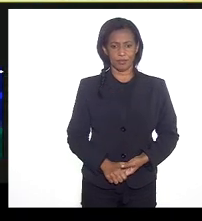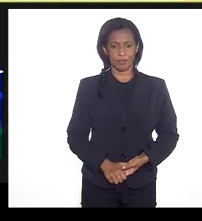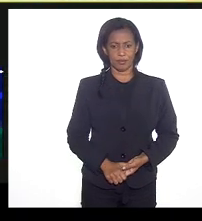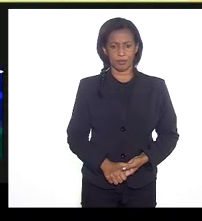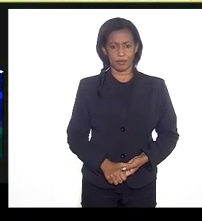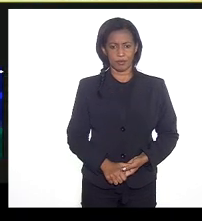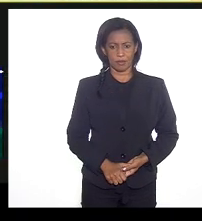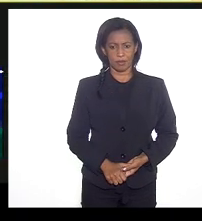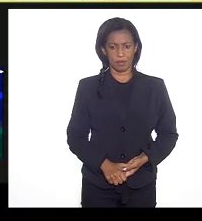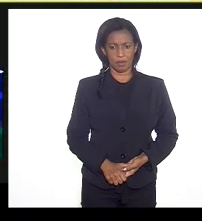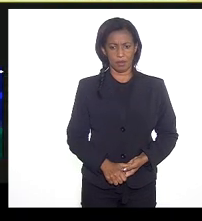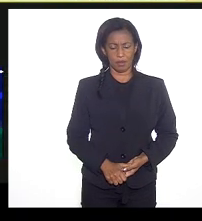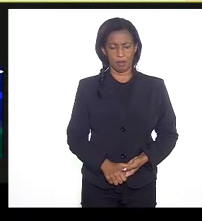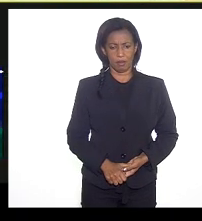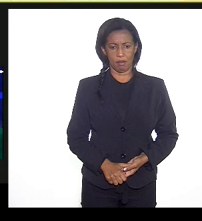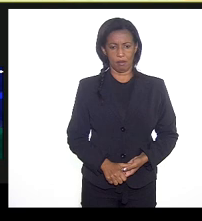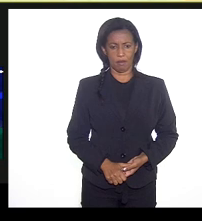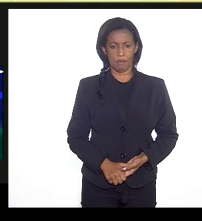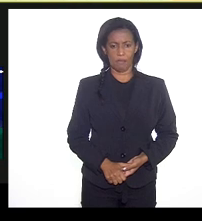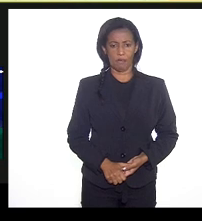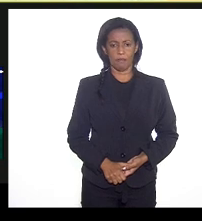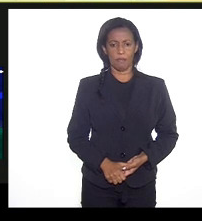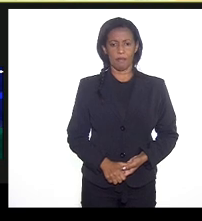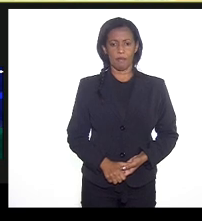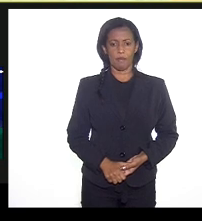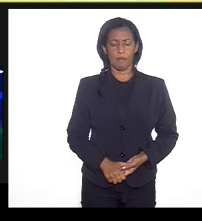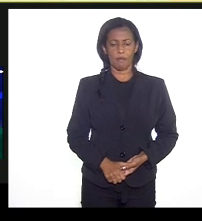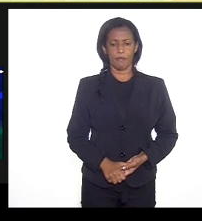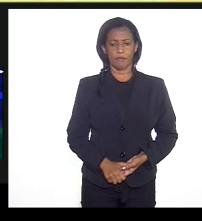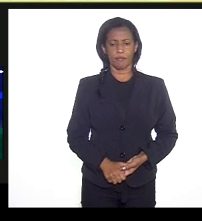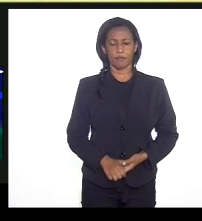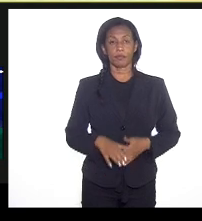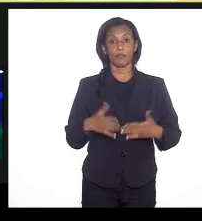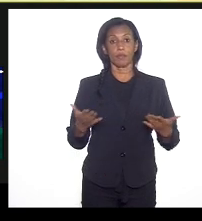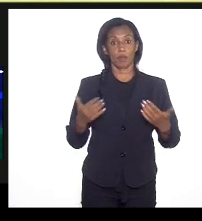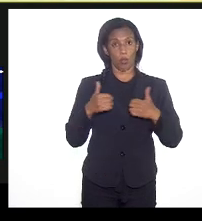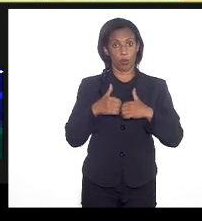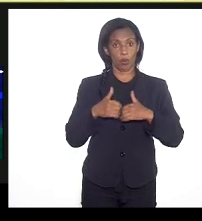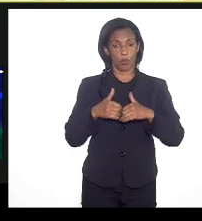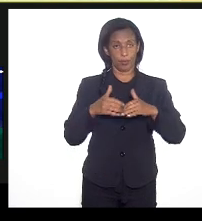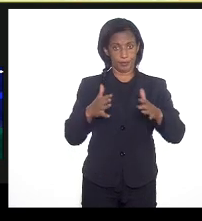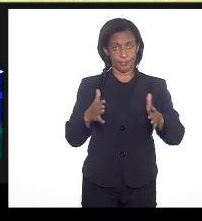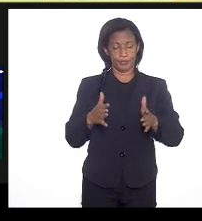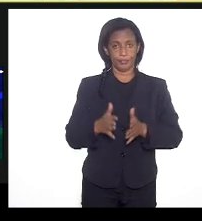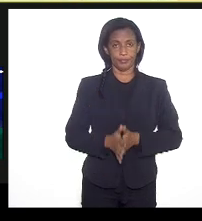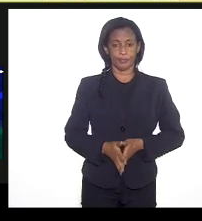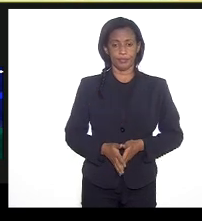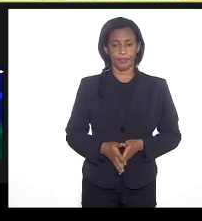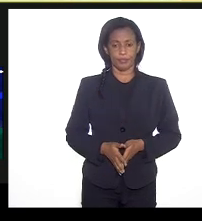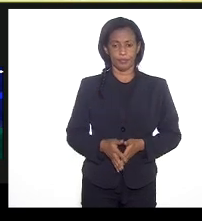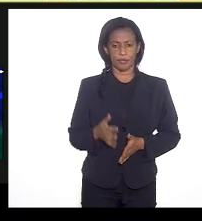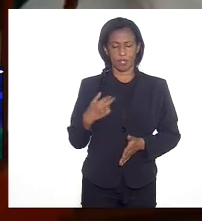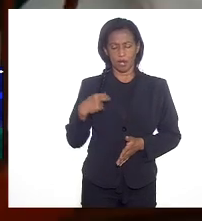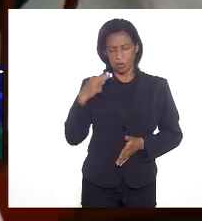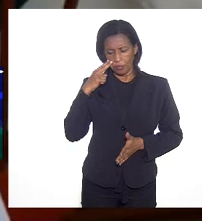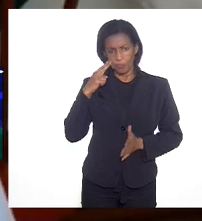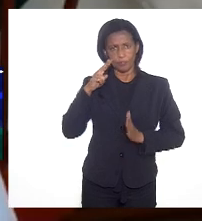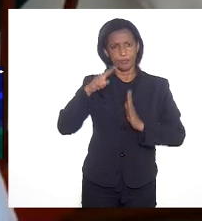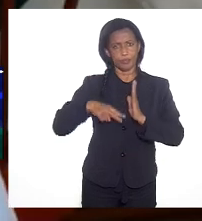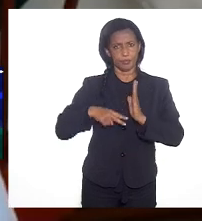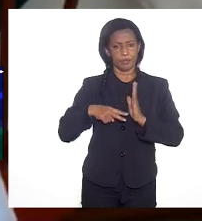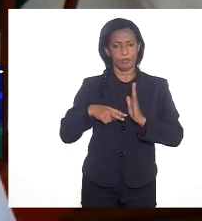Doutor Deudauta, agora já saiu. Presidente, bom, começando aqui, eu li um pouco o projeto.